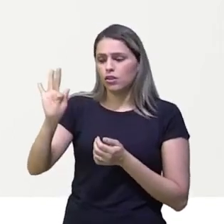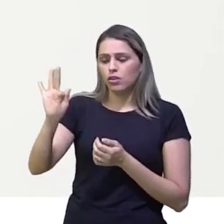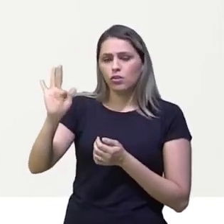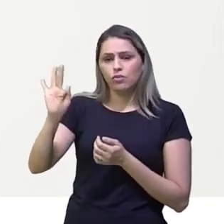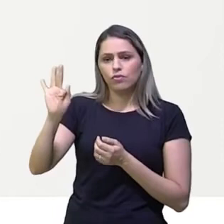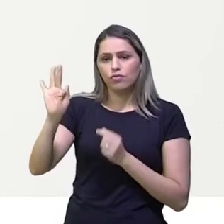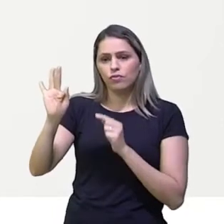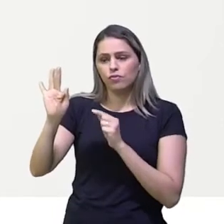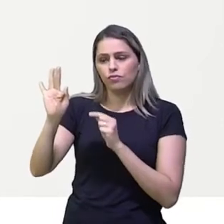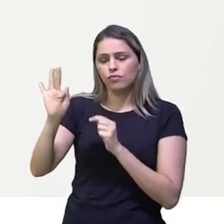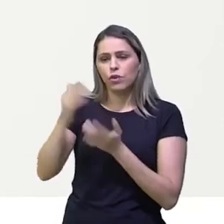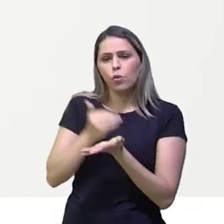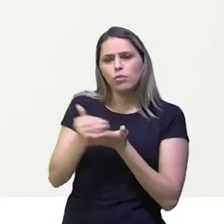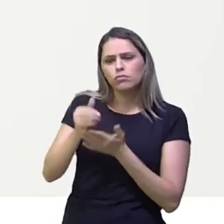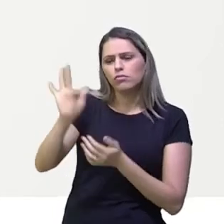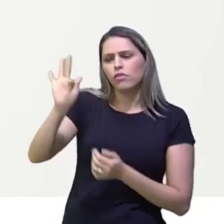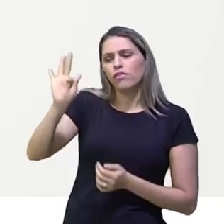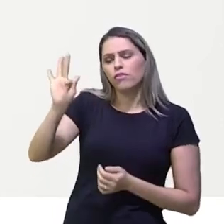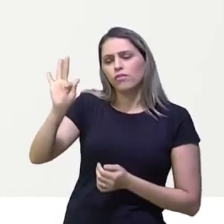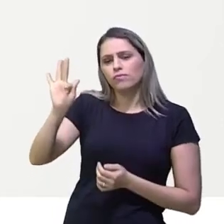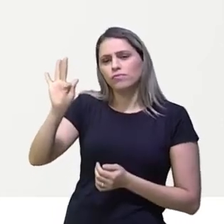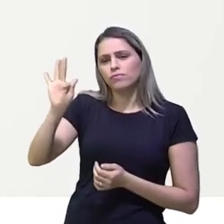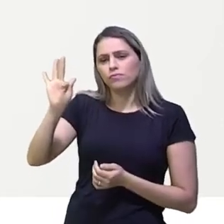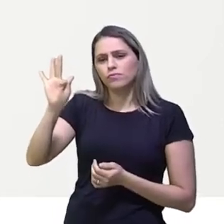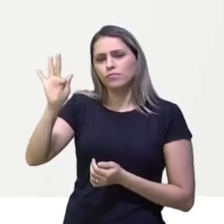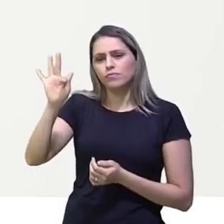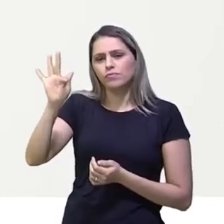fo, fogo. Como é que ficaria?